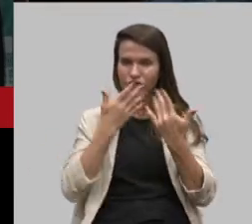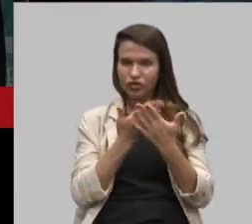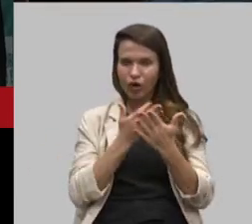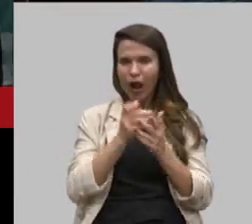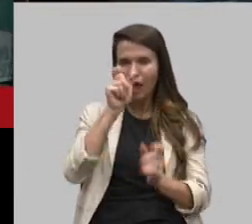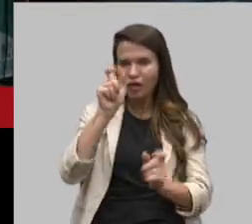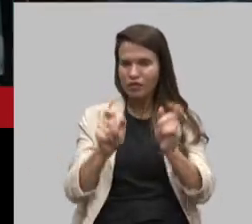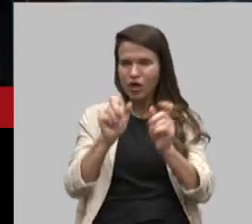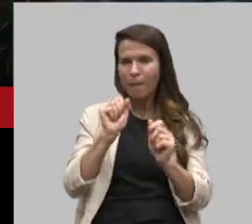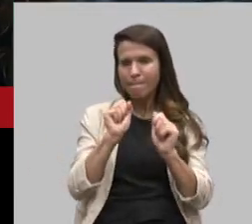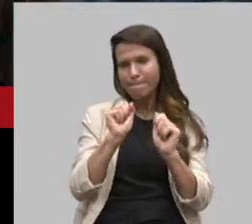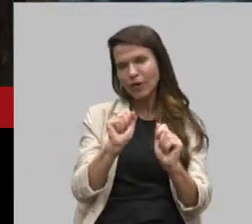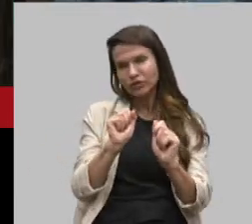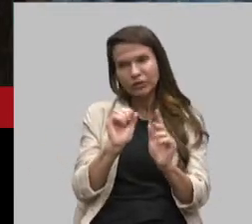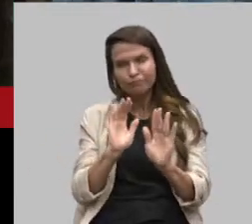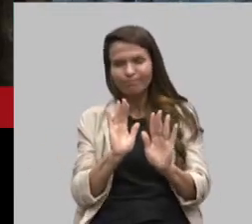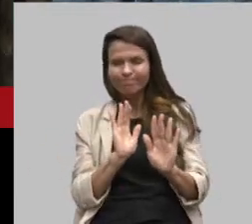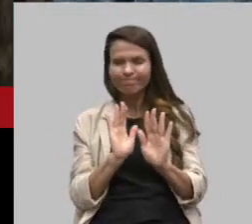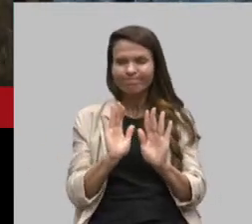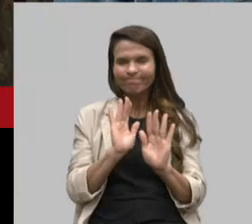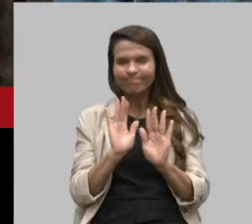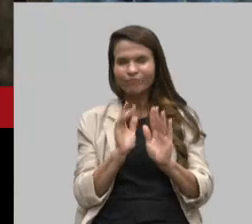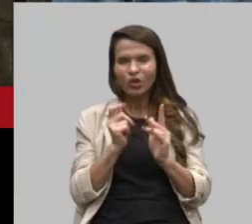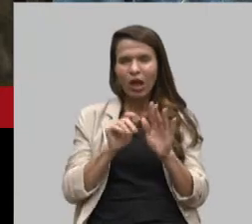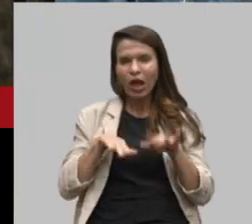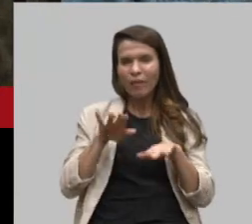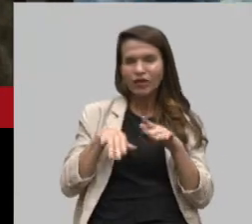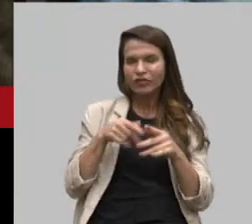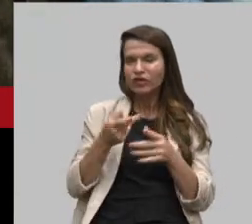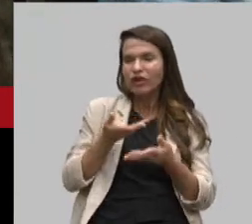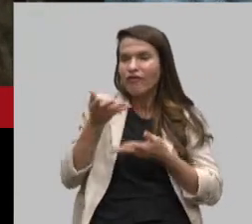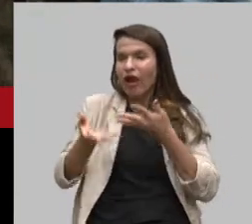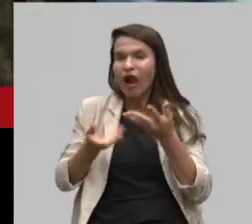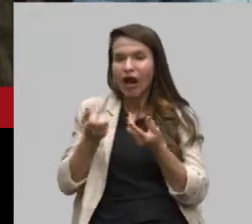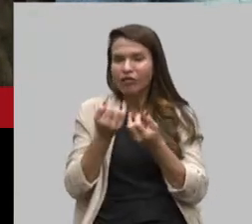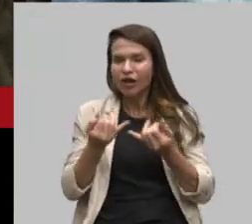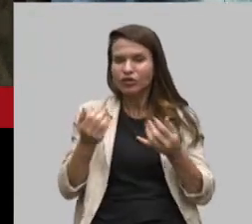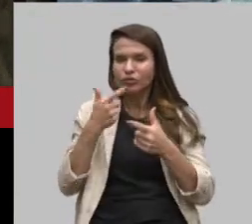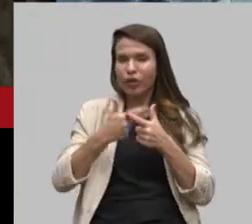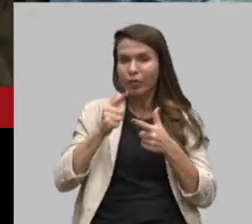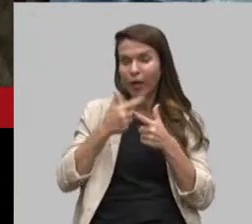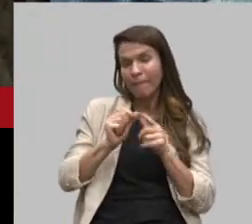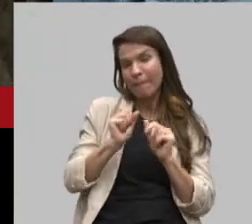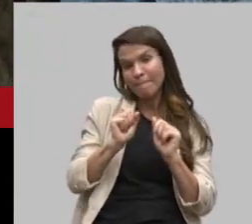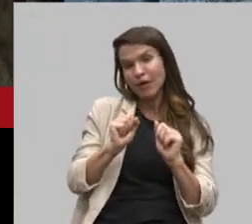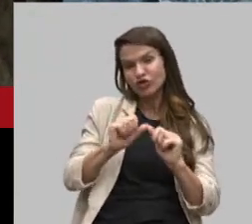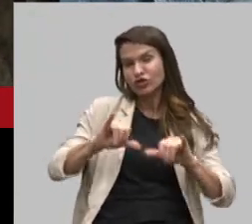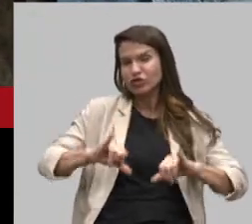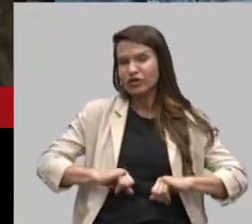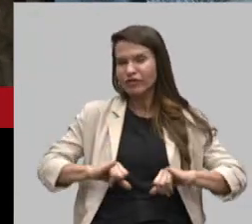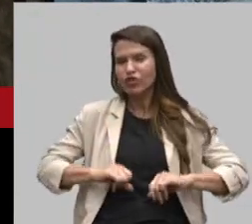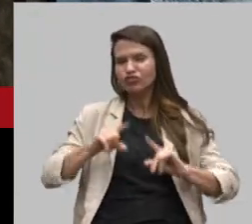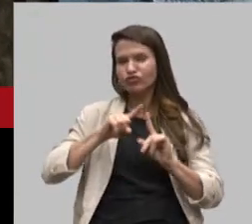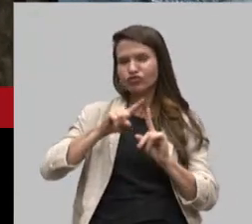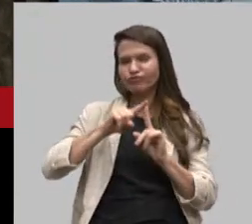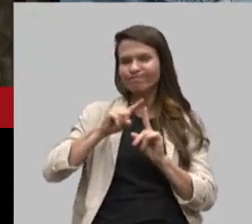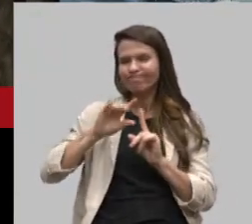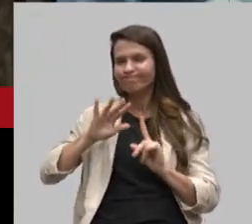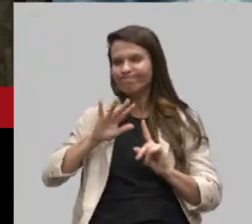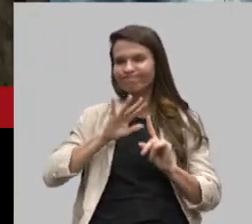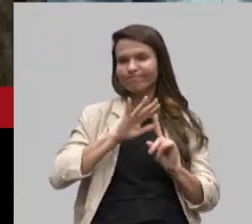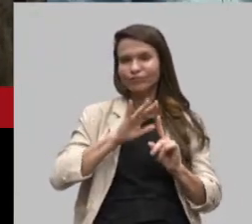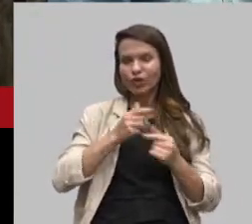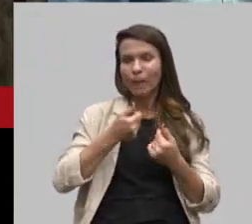muito parciais Dependendo de quem você for reportar a tal situação você pode sofrer algum tipo de reclusão da pessoa